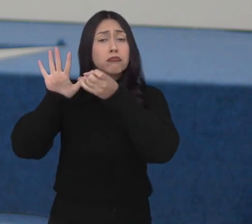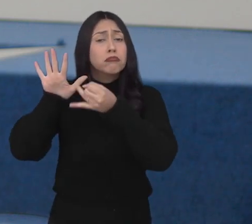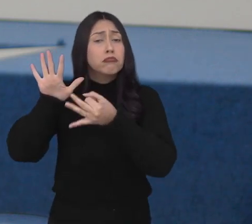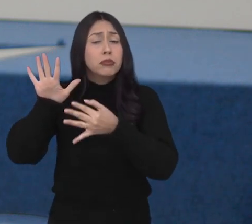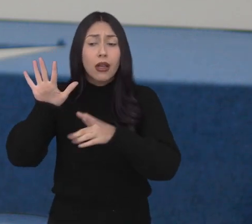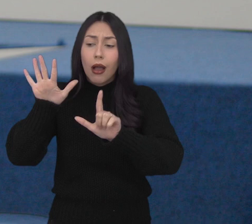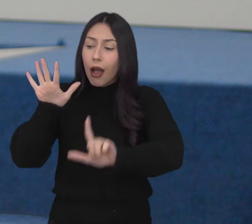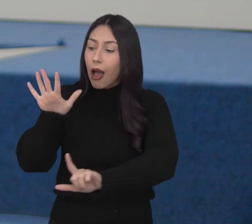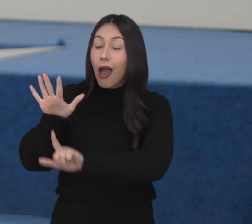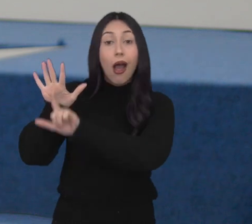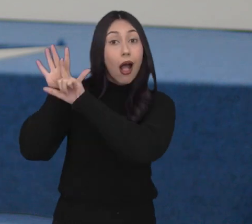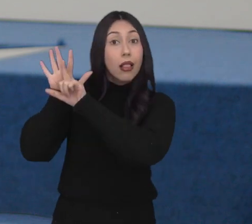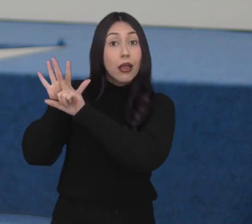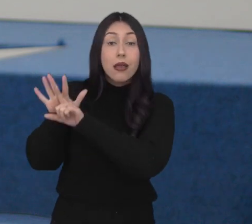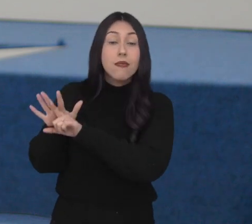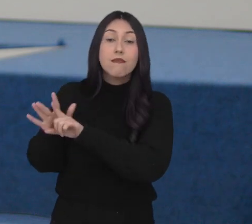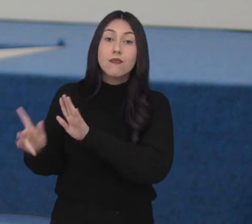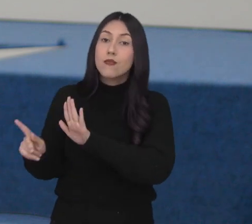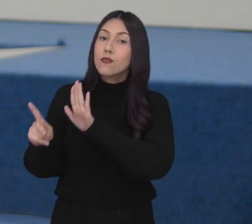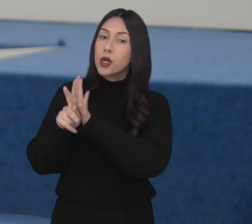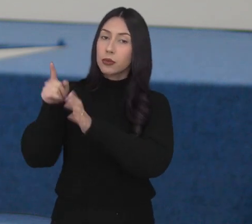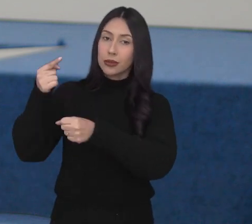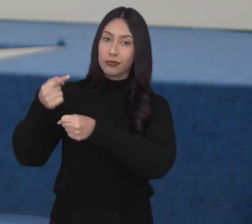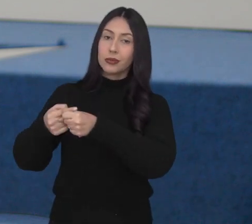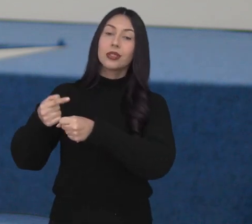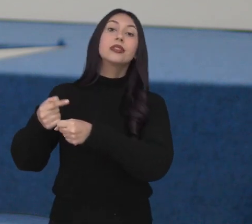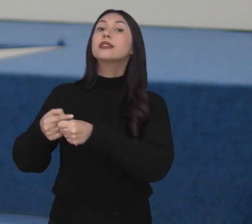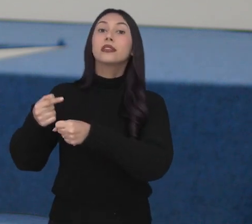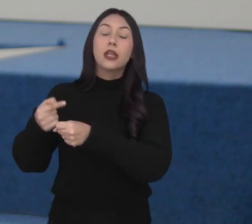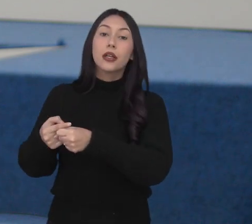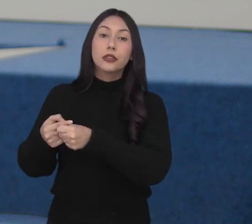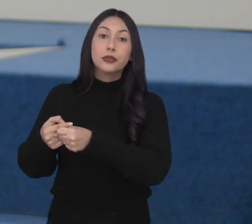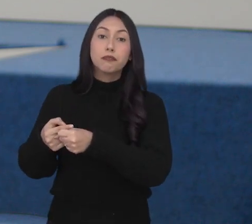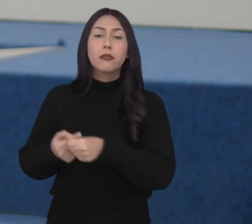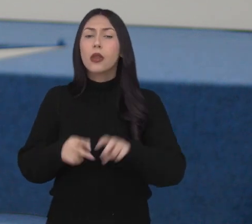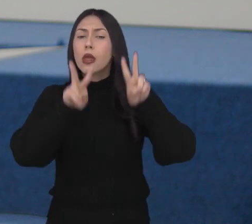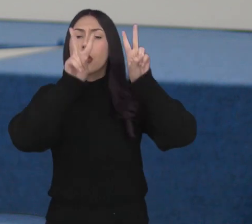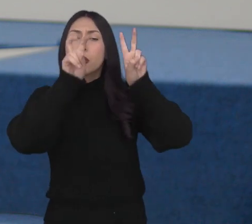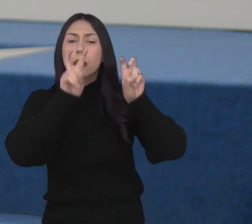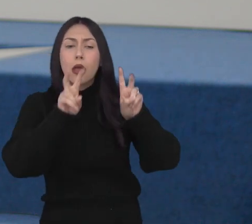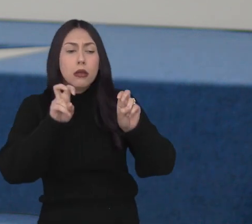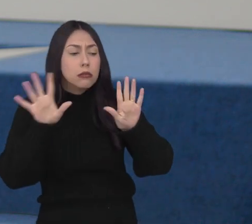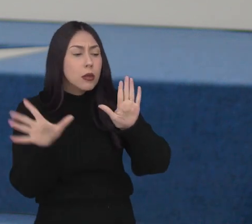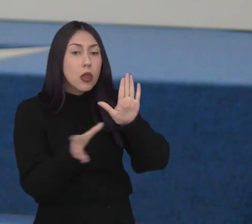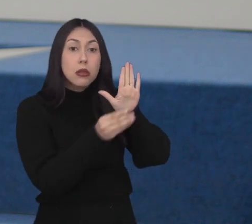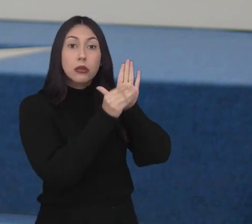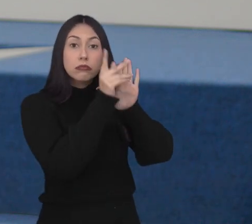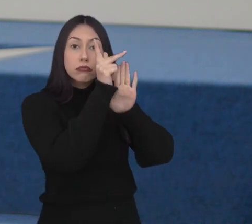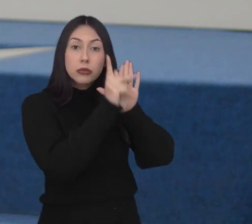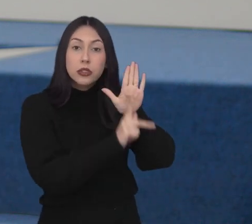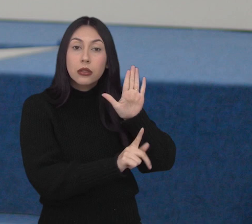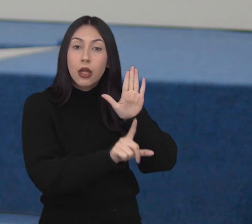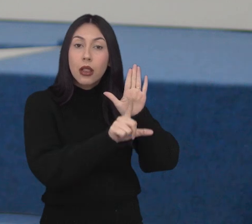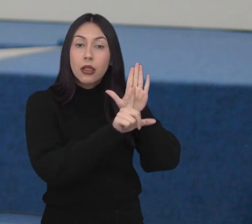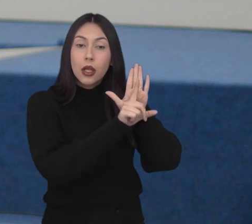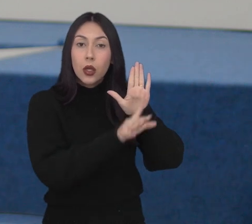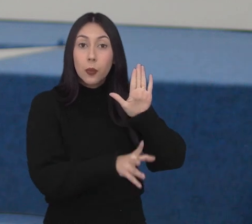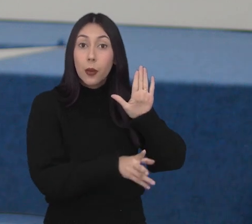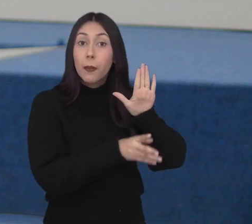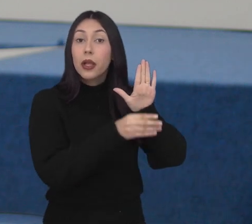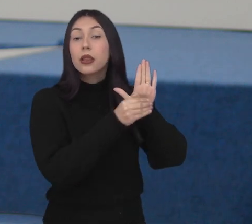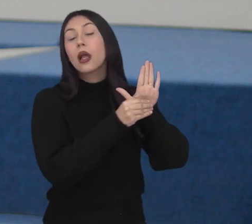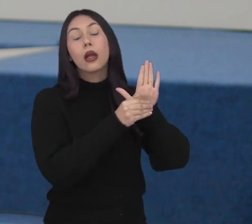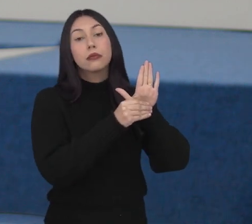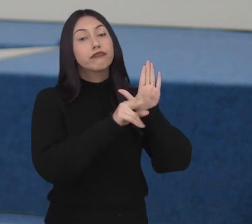complementa, explica ou adiciona algo à lei orgânica do município. Entre as matérias que contemplam um projeto de